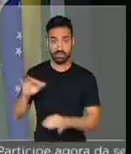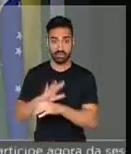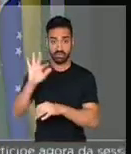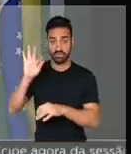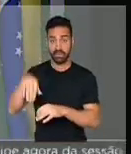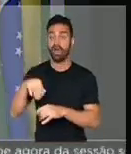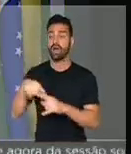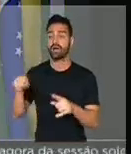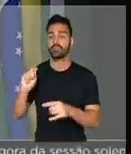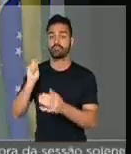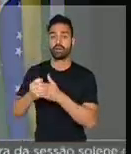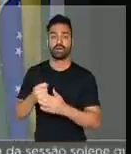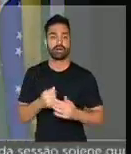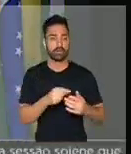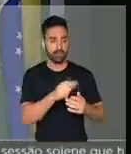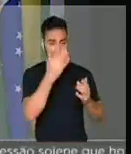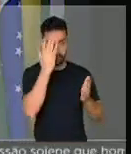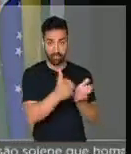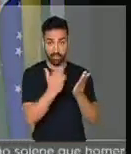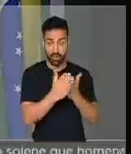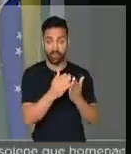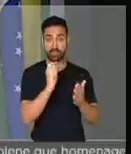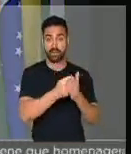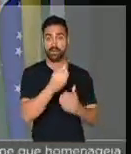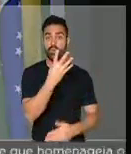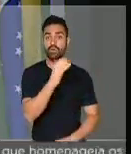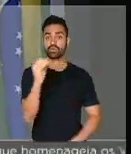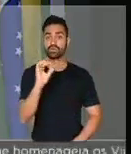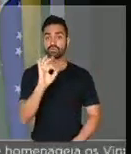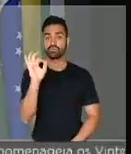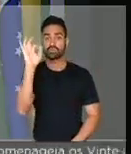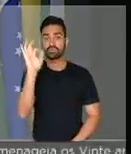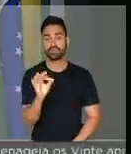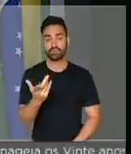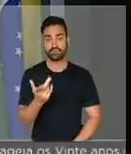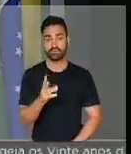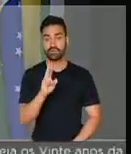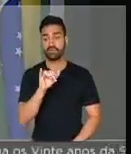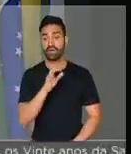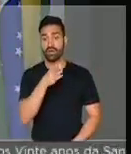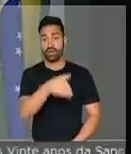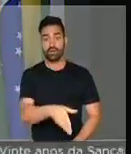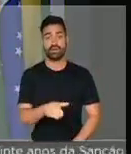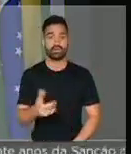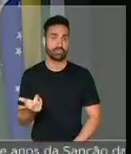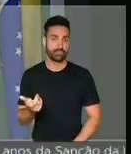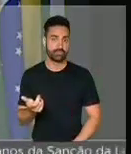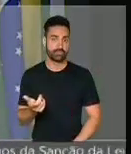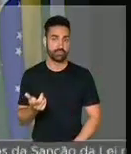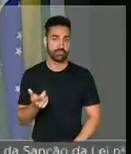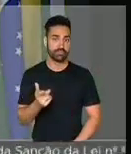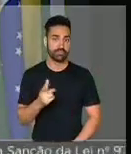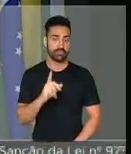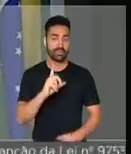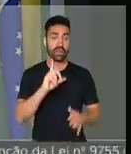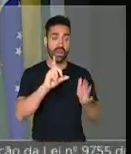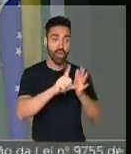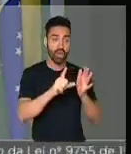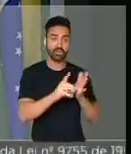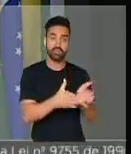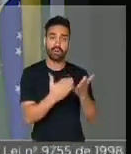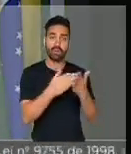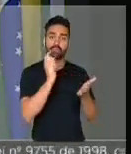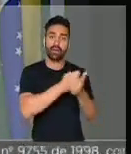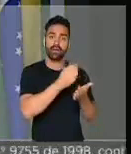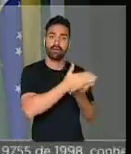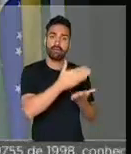de crédito, dá mais de 400%. Quando ele vai numa loja desse departamento, e o rico compra à vista.